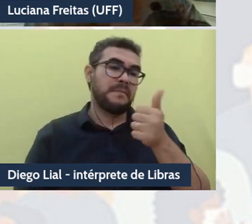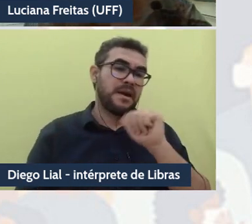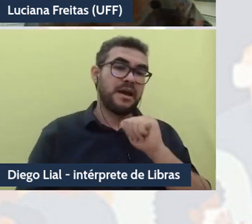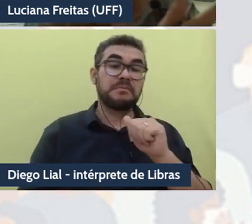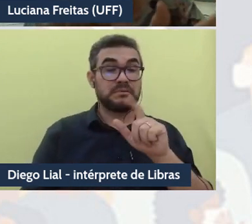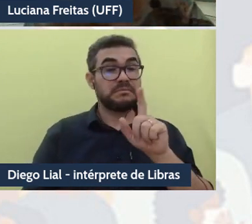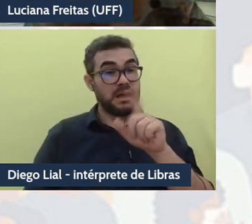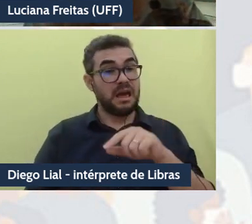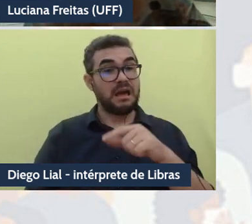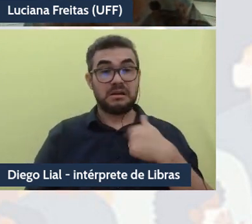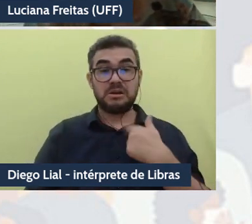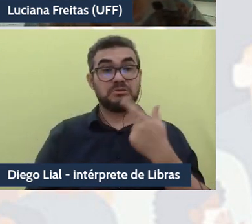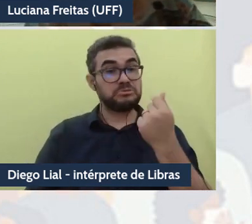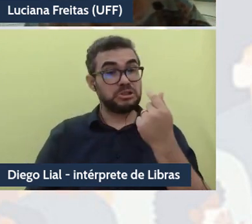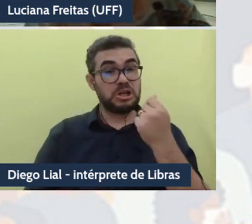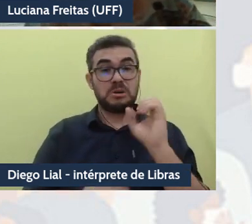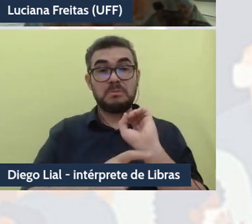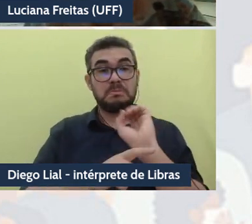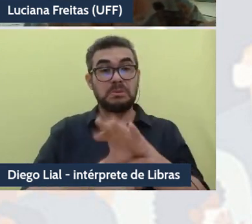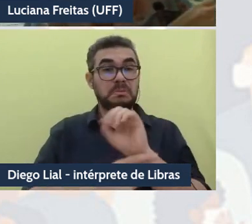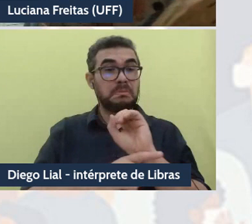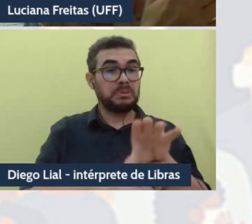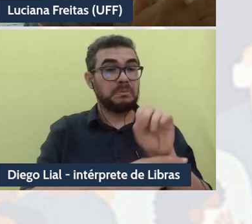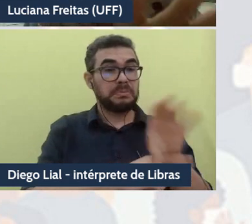bancárias, editoras, né?